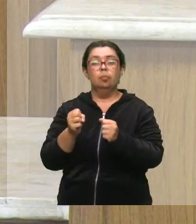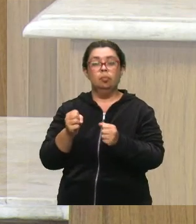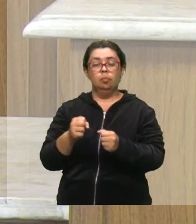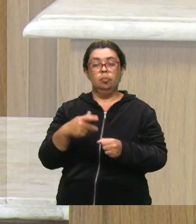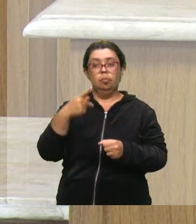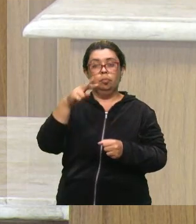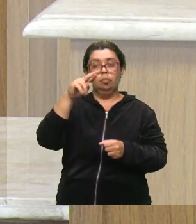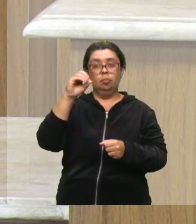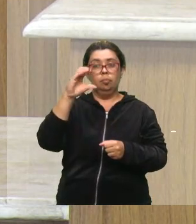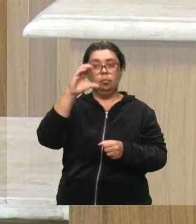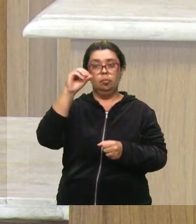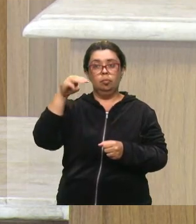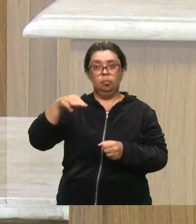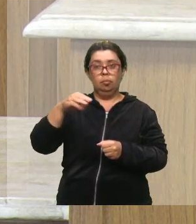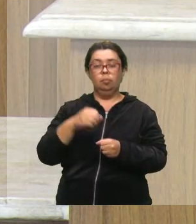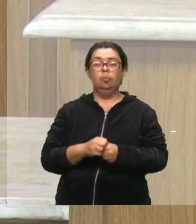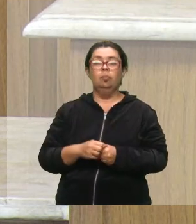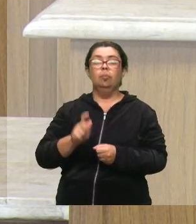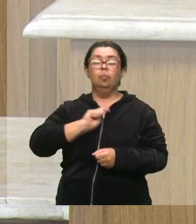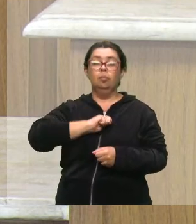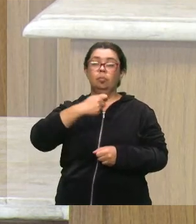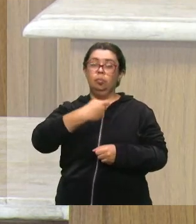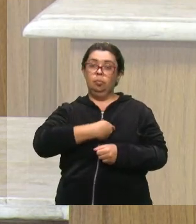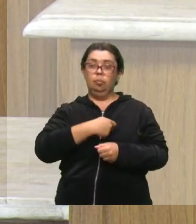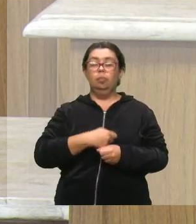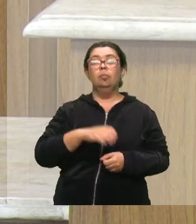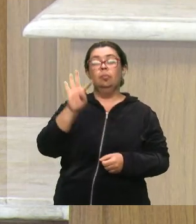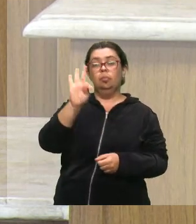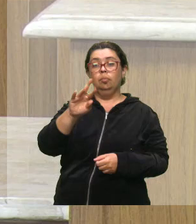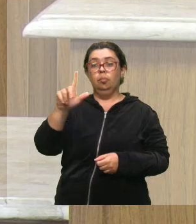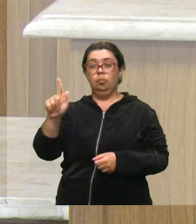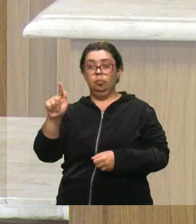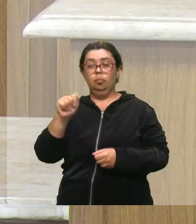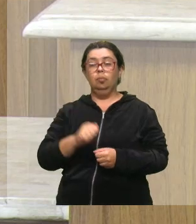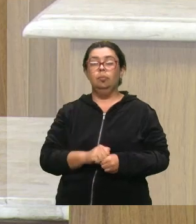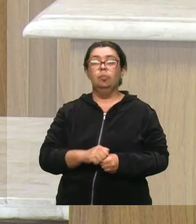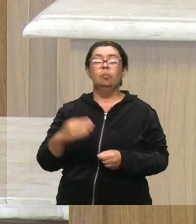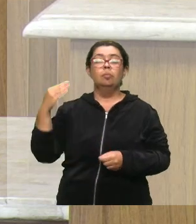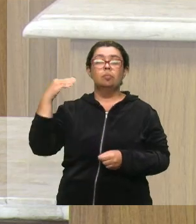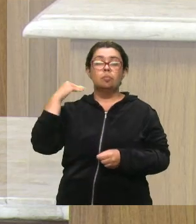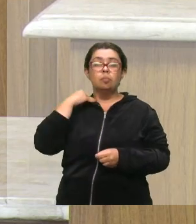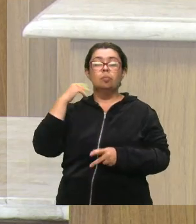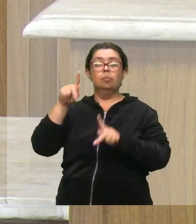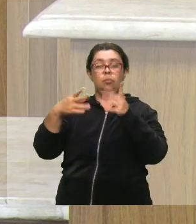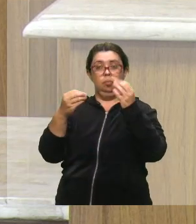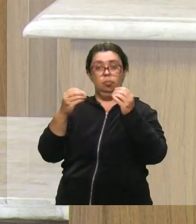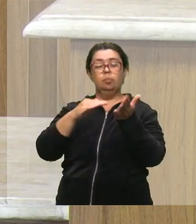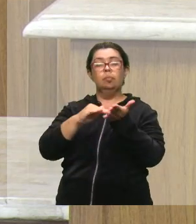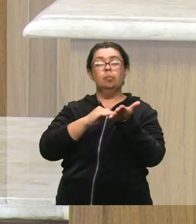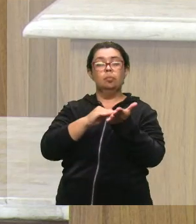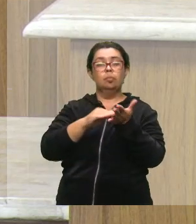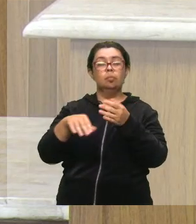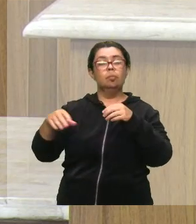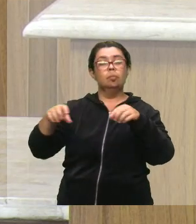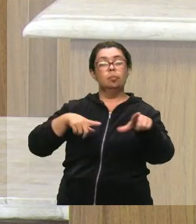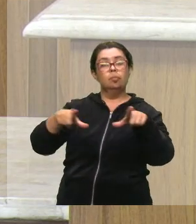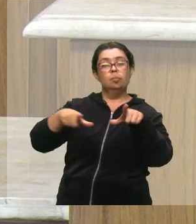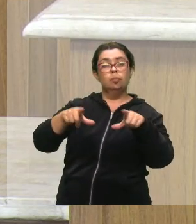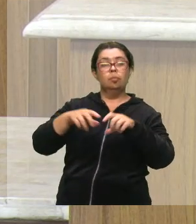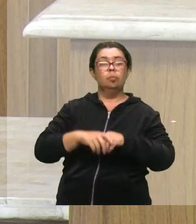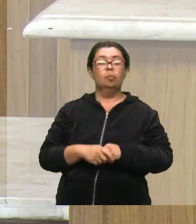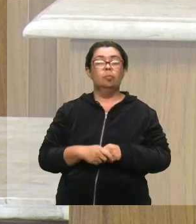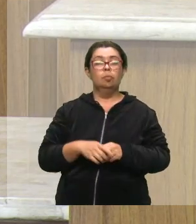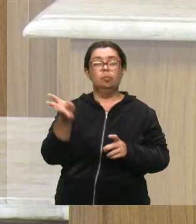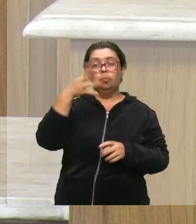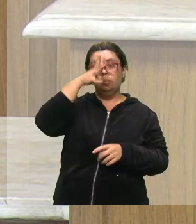PROCON, Delegacia e Junta Militar, Tiro de Guerra, Banco do Povo, Secretaria de Emprego e Relações do Trabalho e Corpo